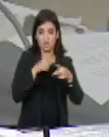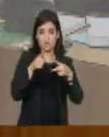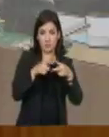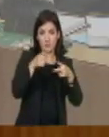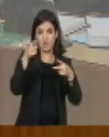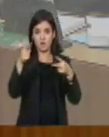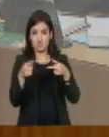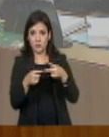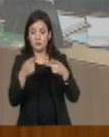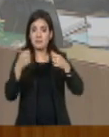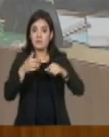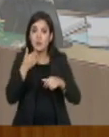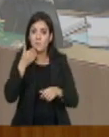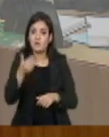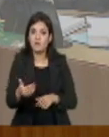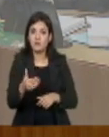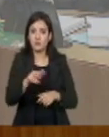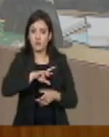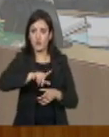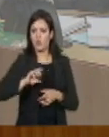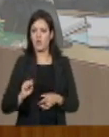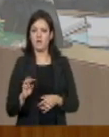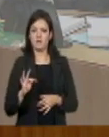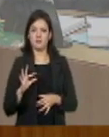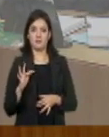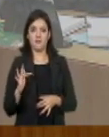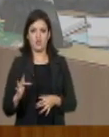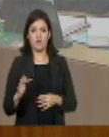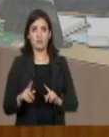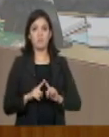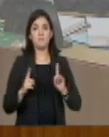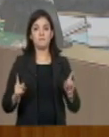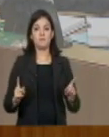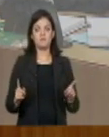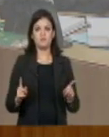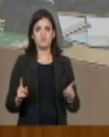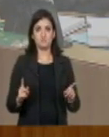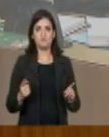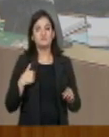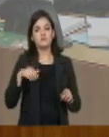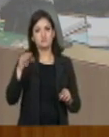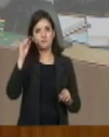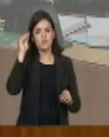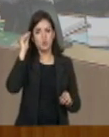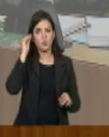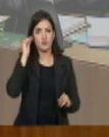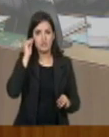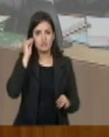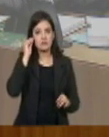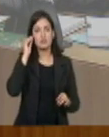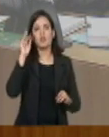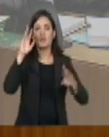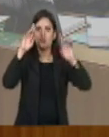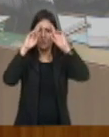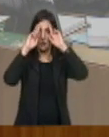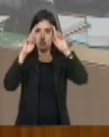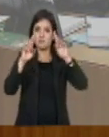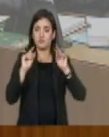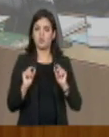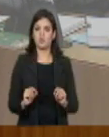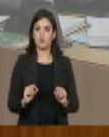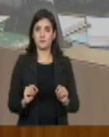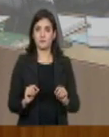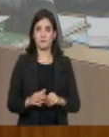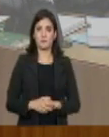tribunal, exatamente, não da Suprema Corte. Mas, de qualquer maneira, eu entendo, com devido respeito, que